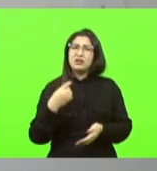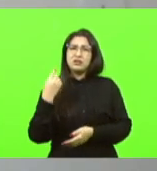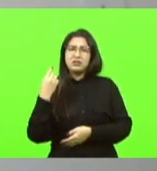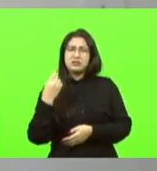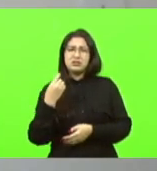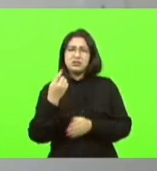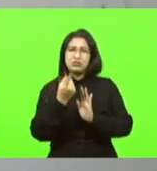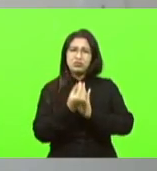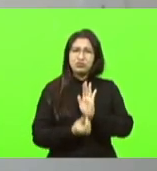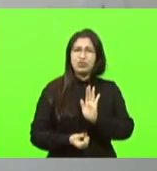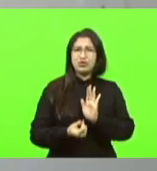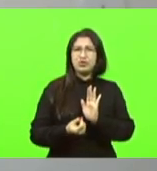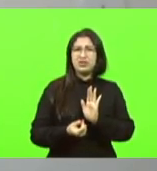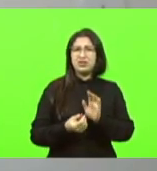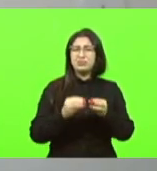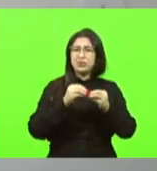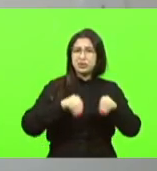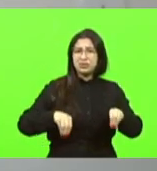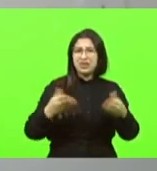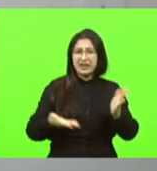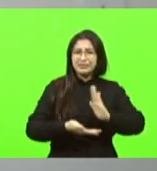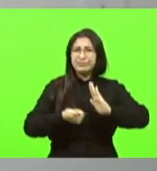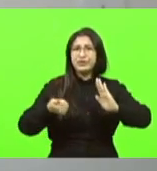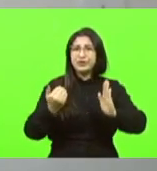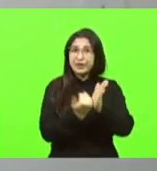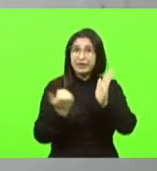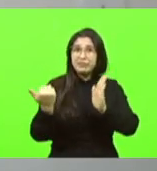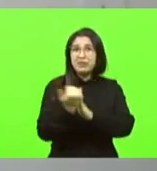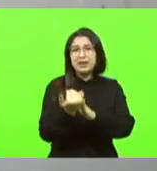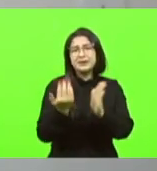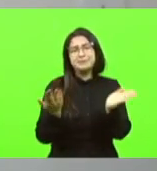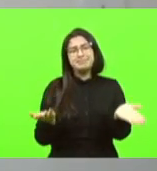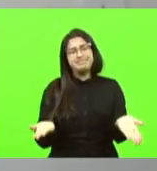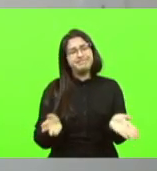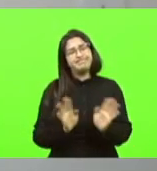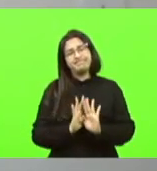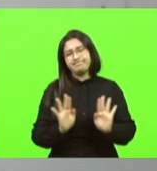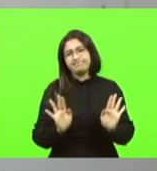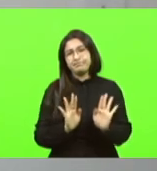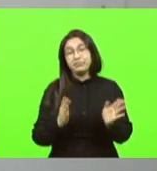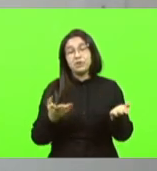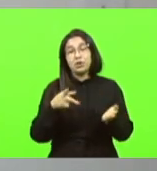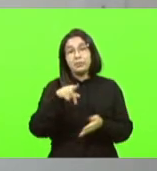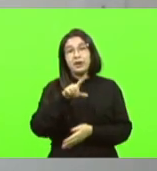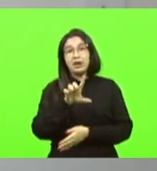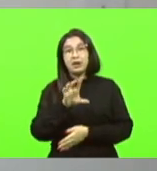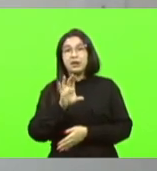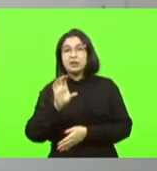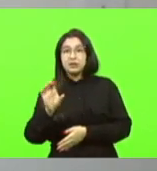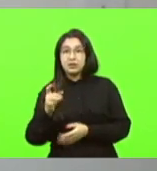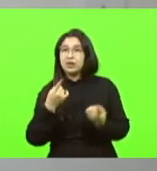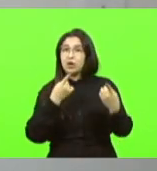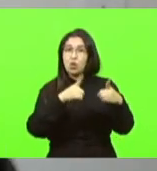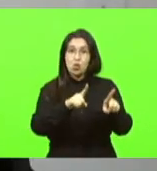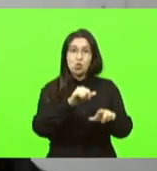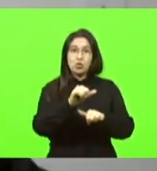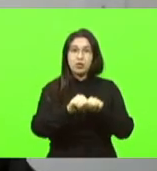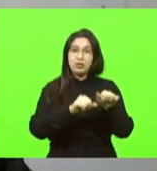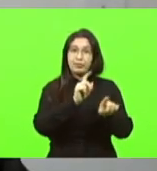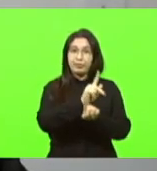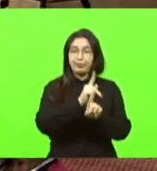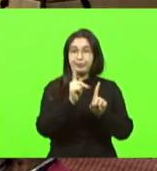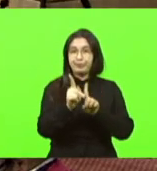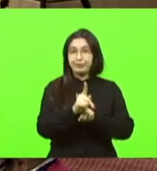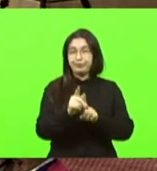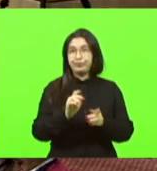e a gente vai pegar tirar essas pessoas e também relação ao pele sei que eu vou votar contra reforma da Previdência obrigado